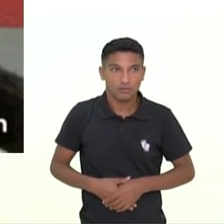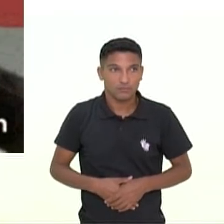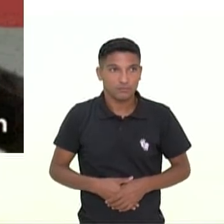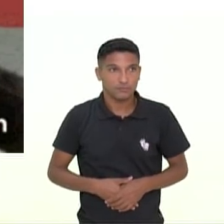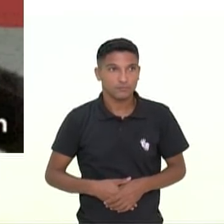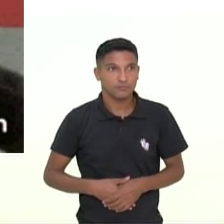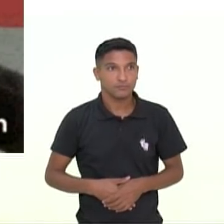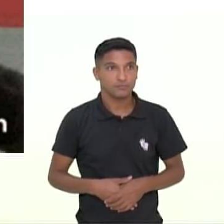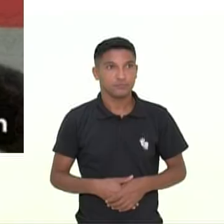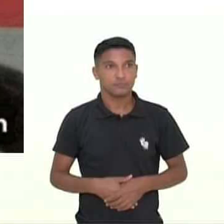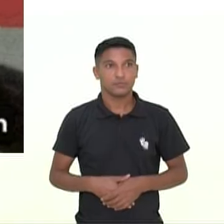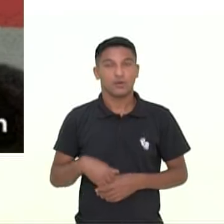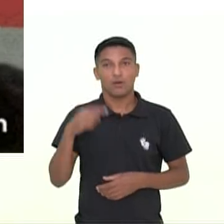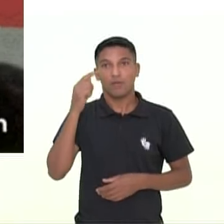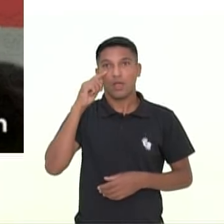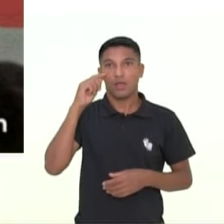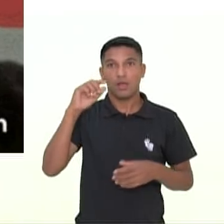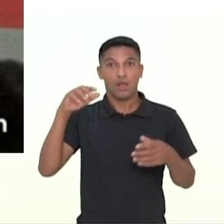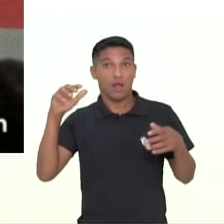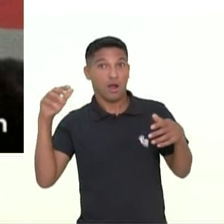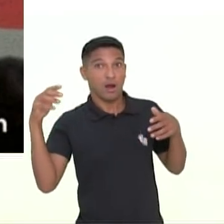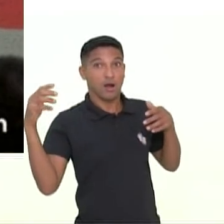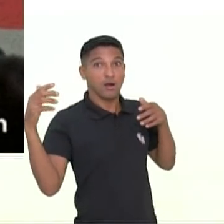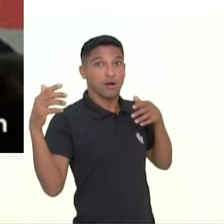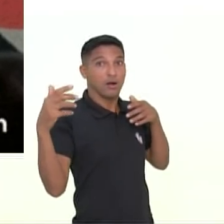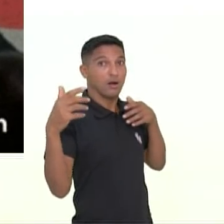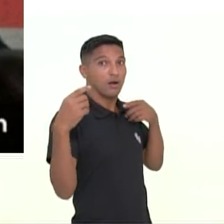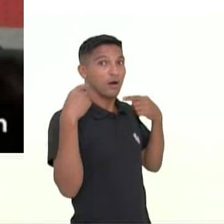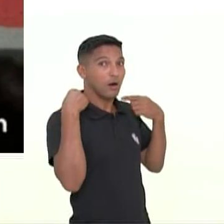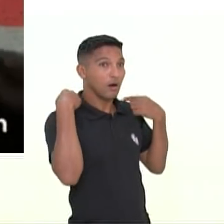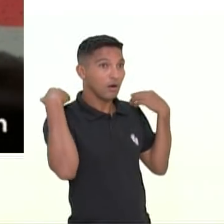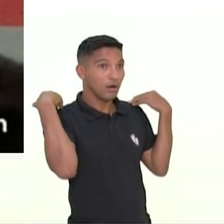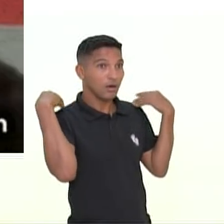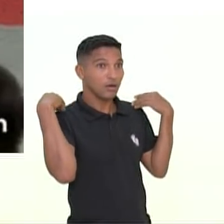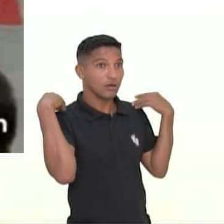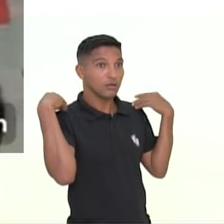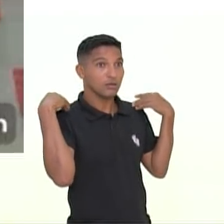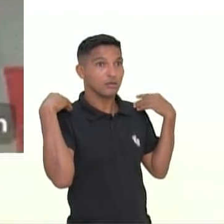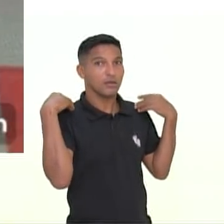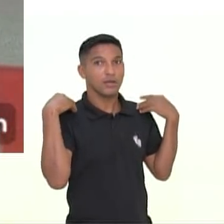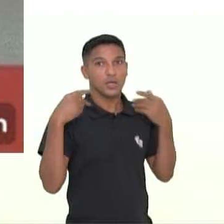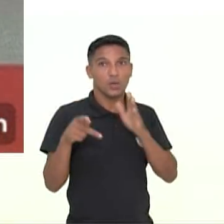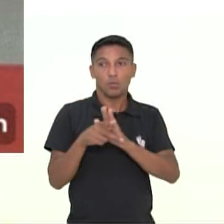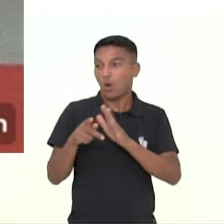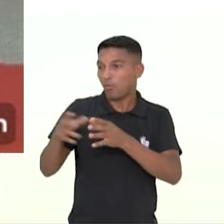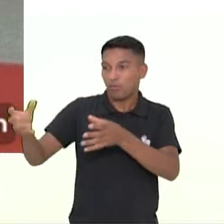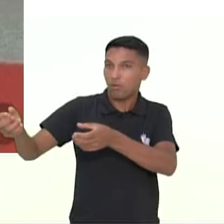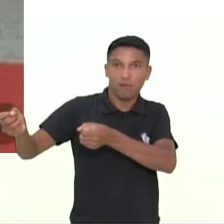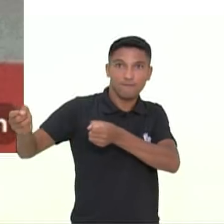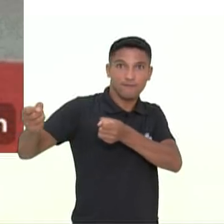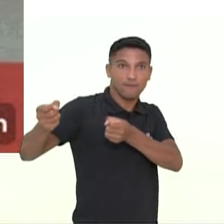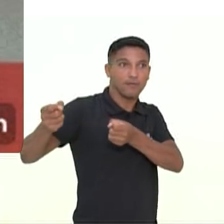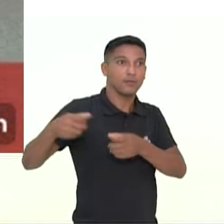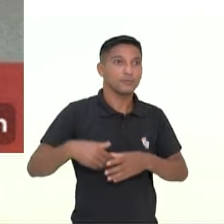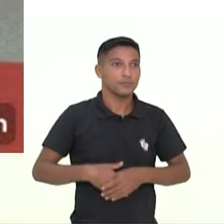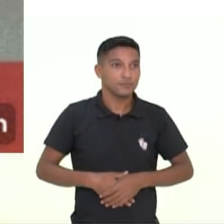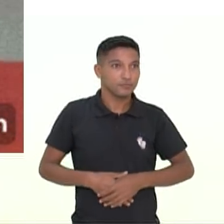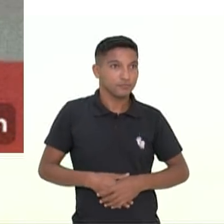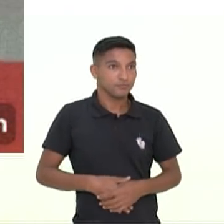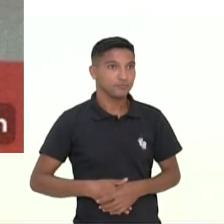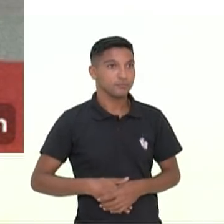juntos, Então, olha, partiu o ataque, olha como ele vai usando a própria força do